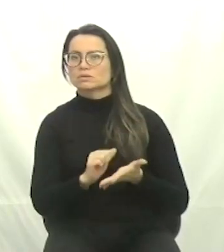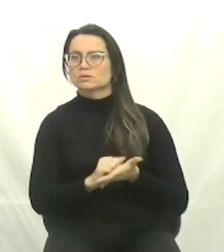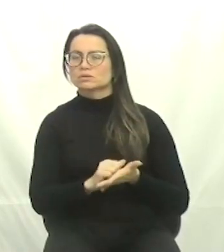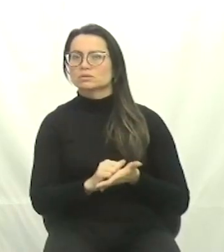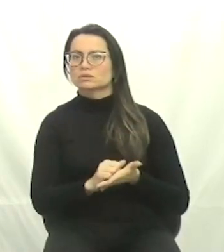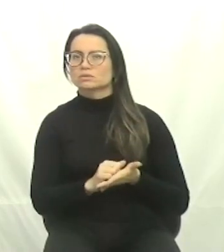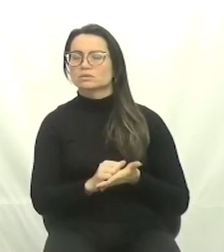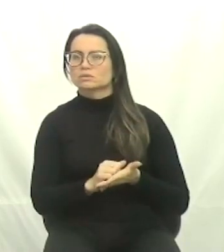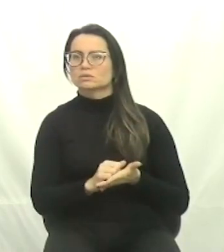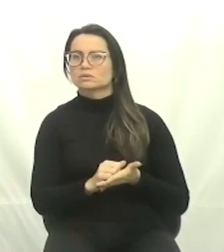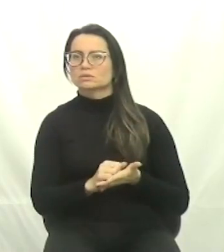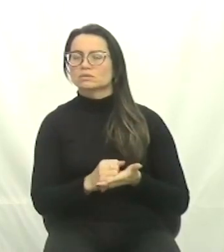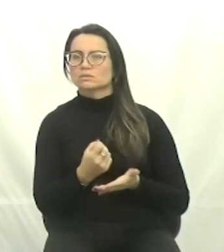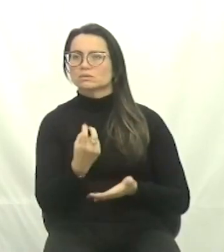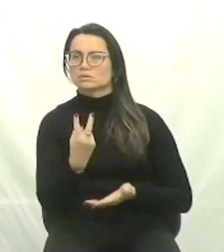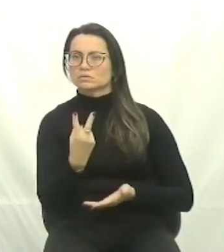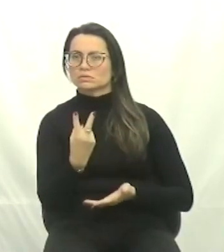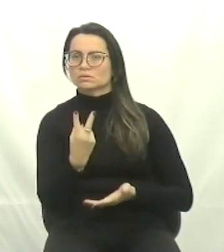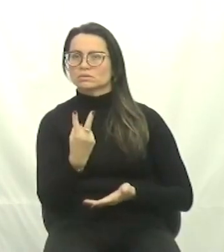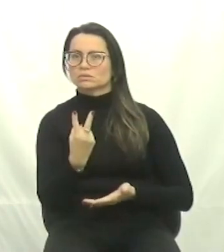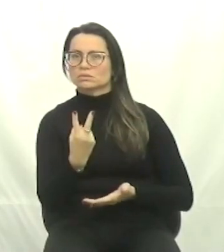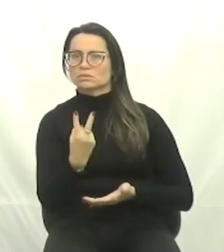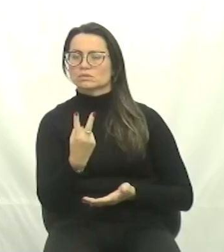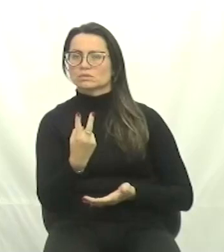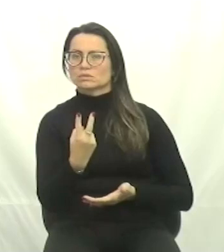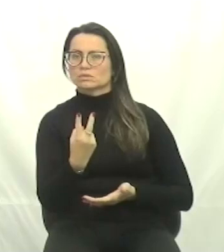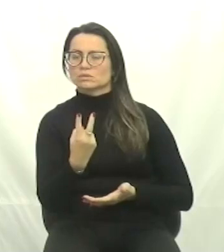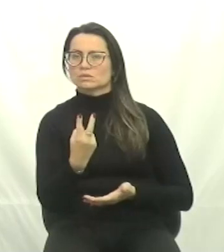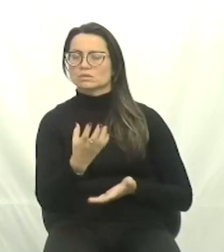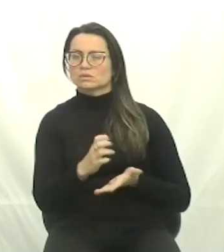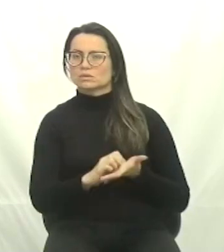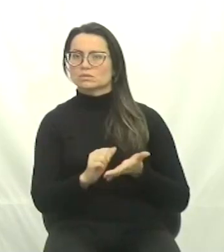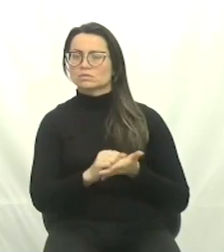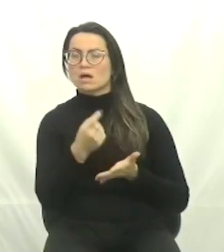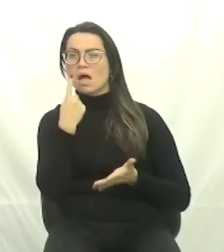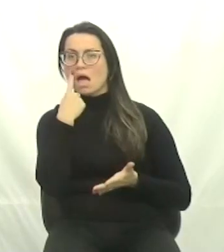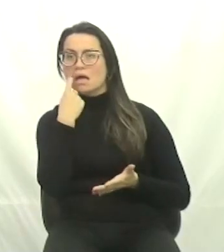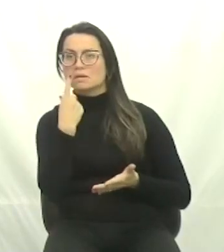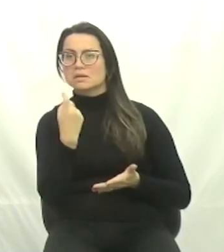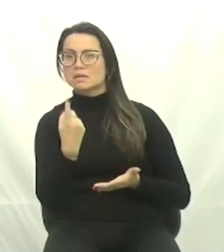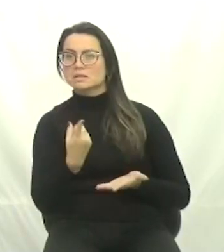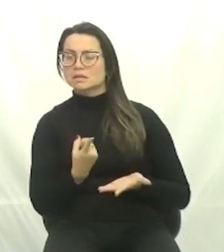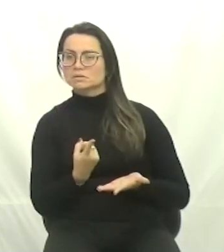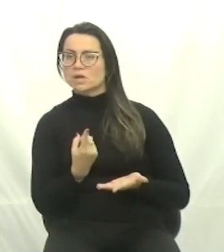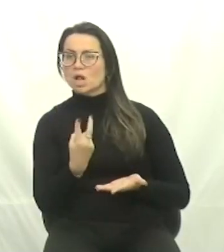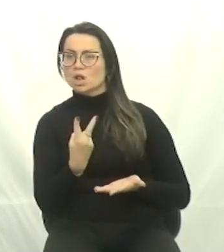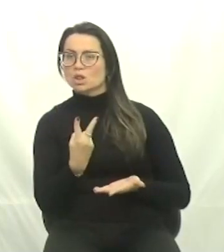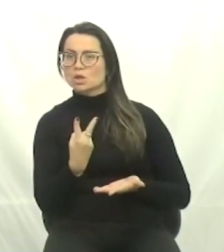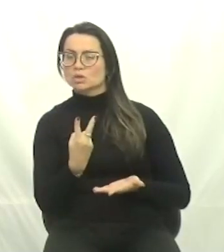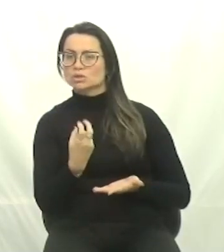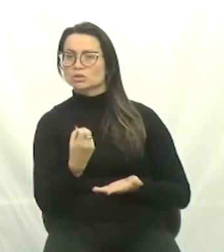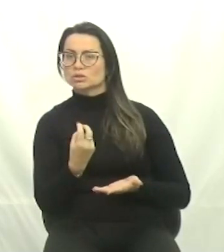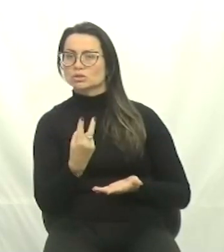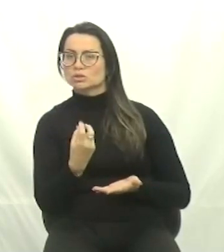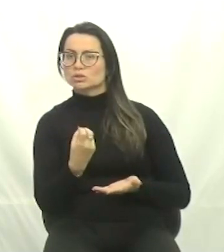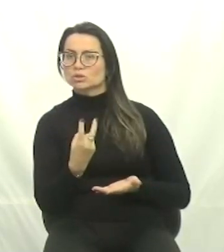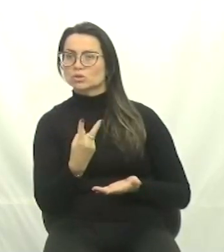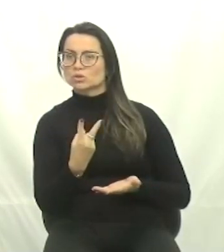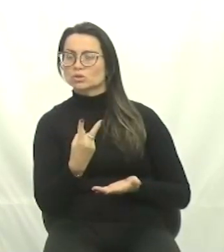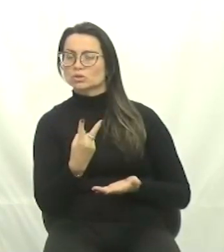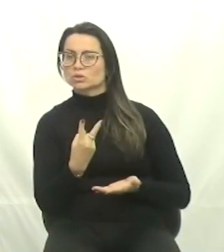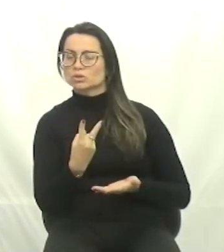Dois tiveram interesse em participar desse